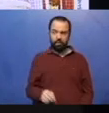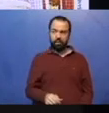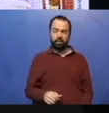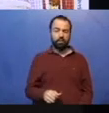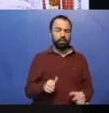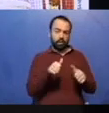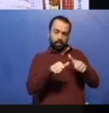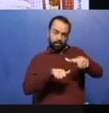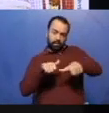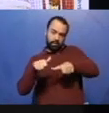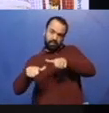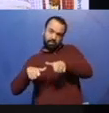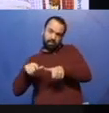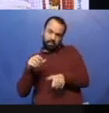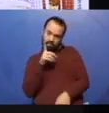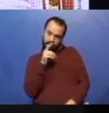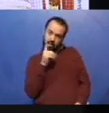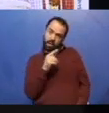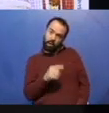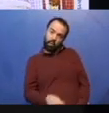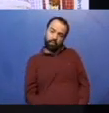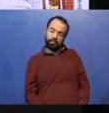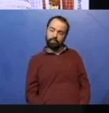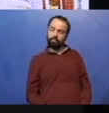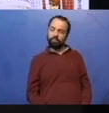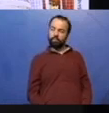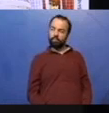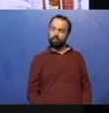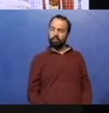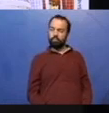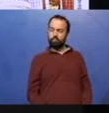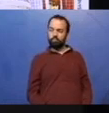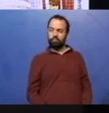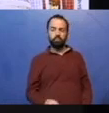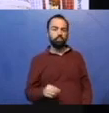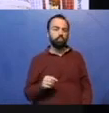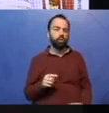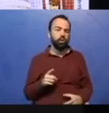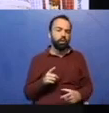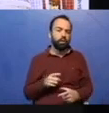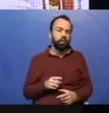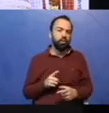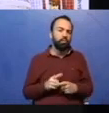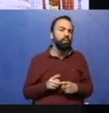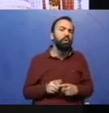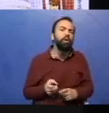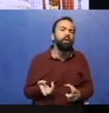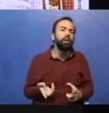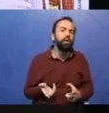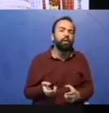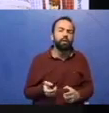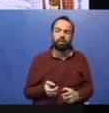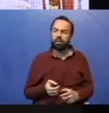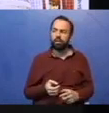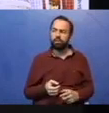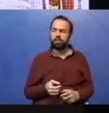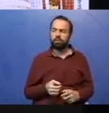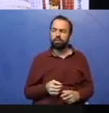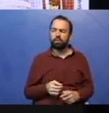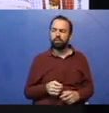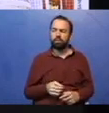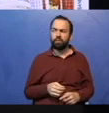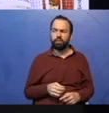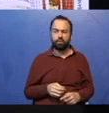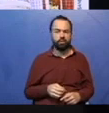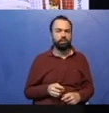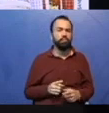de estados físicos? E o que é que faz essa mudança? Ó, uma mudança, outra mudança aqui.